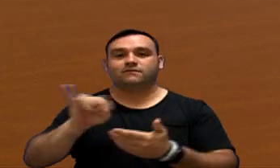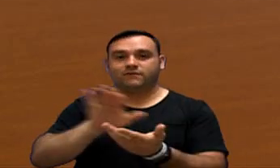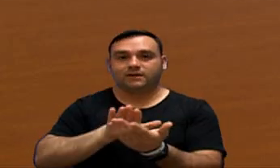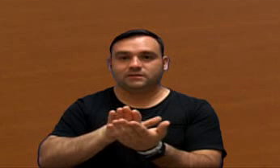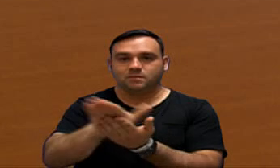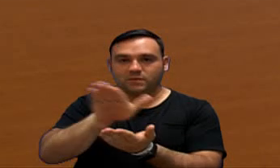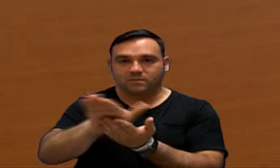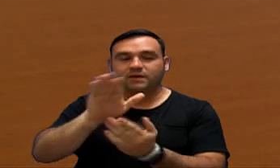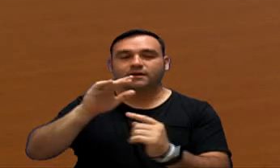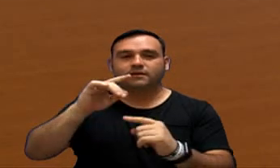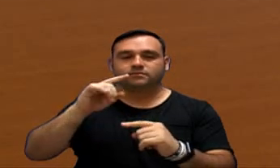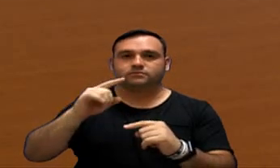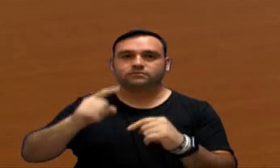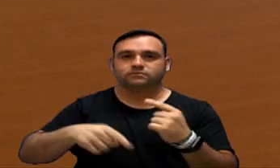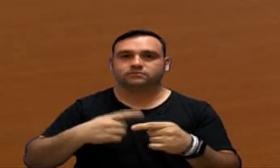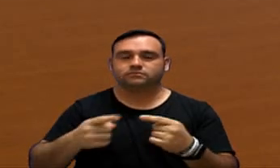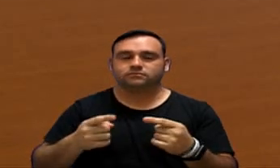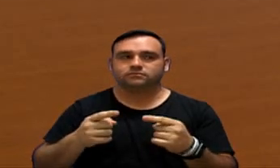imprimir e a gente já... A